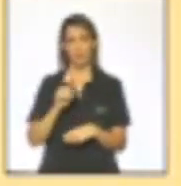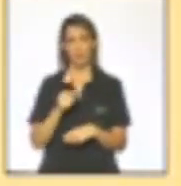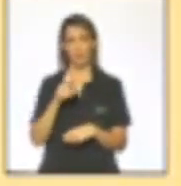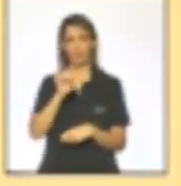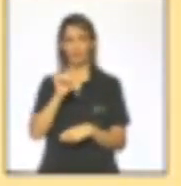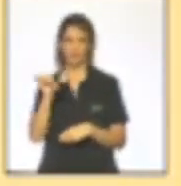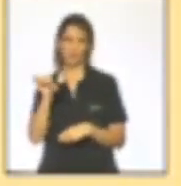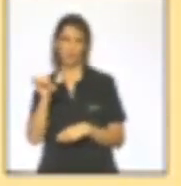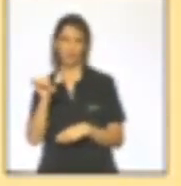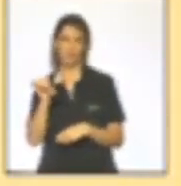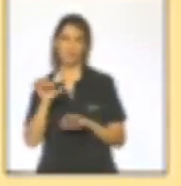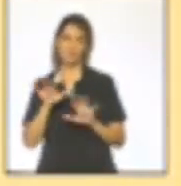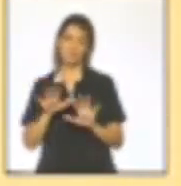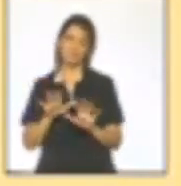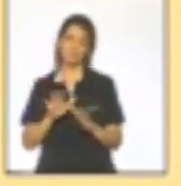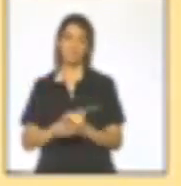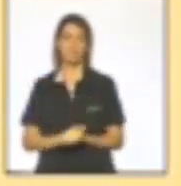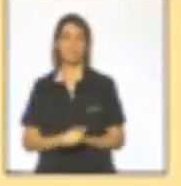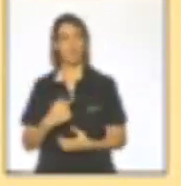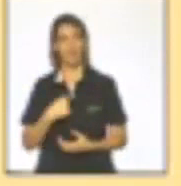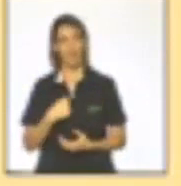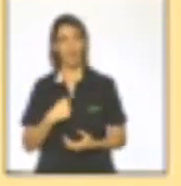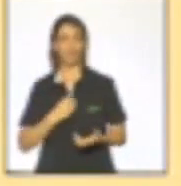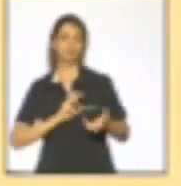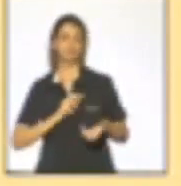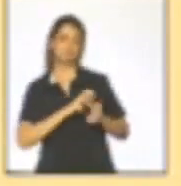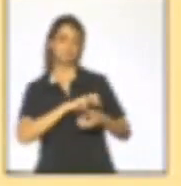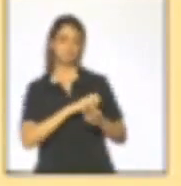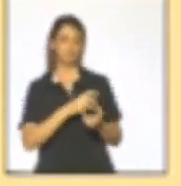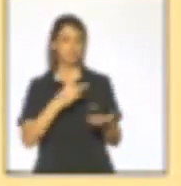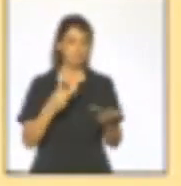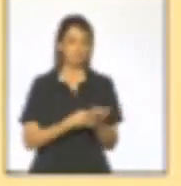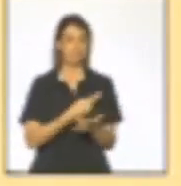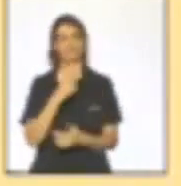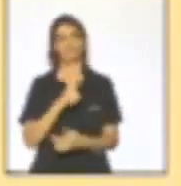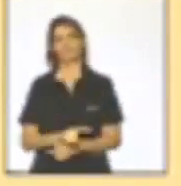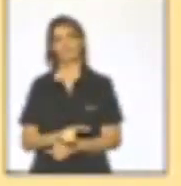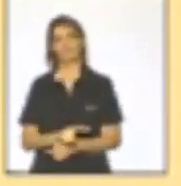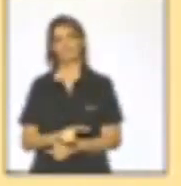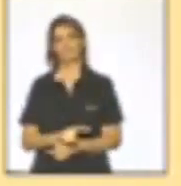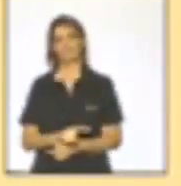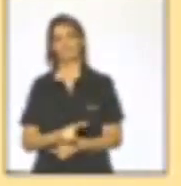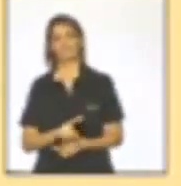Enquanto isso, eu vou montando aqui e errei de novo.